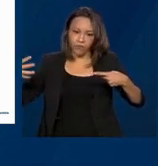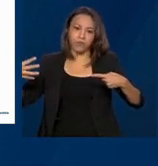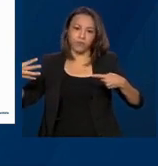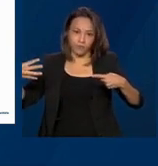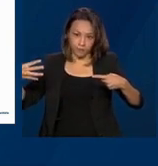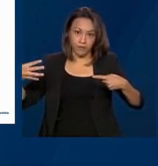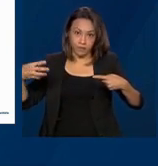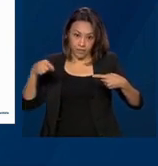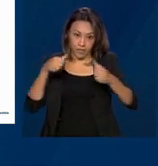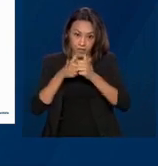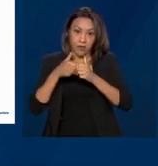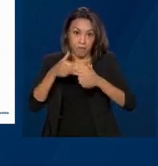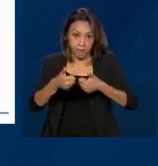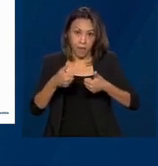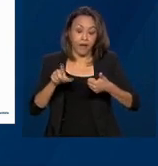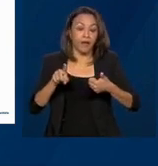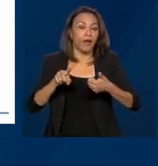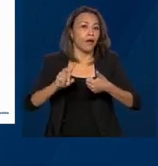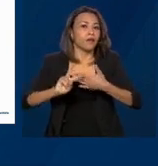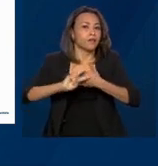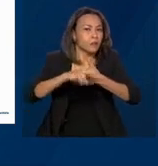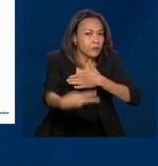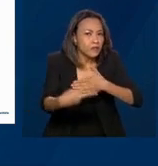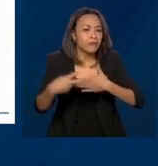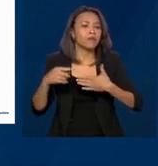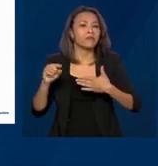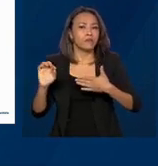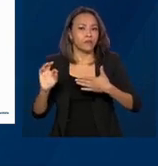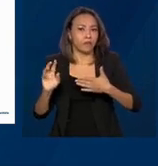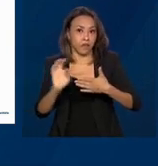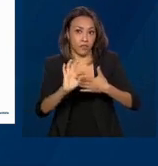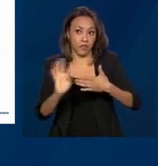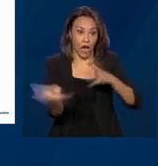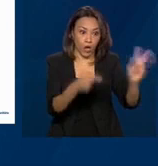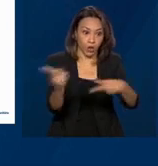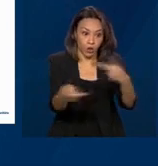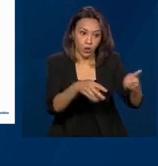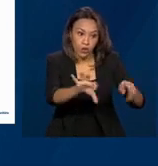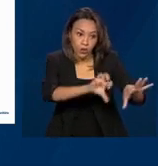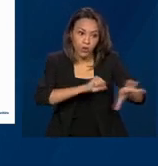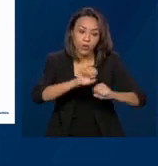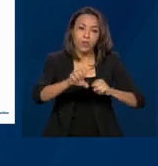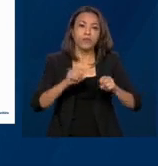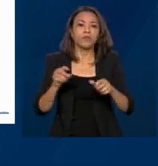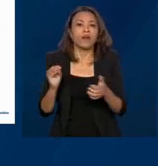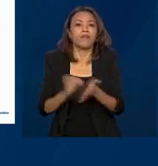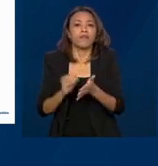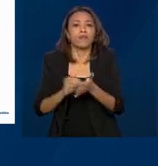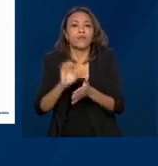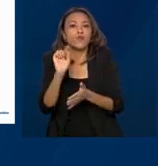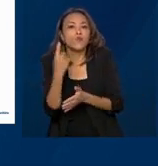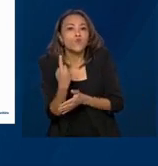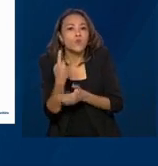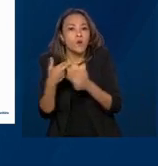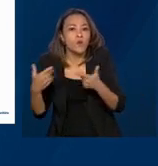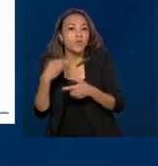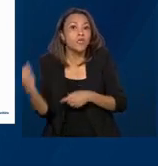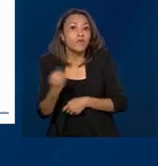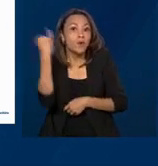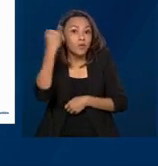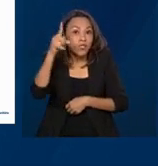pela razão de risco, apenas pela incidência de casos, ela não leva em consideração um fator que é muito importante, que é o